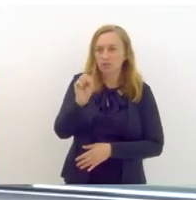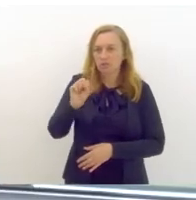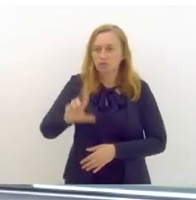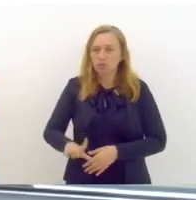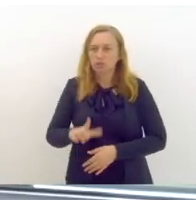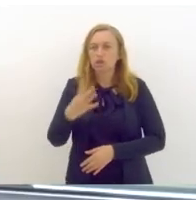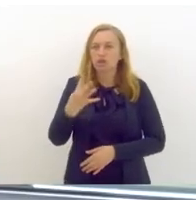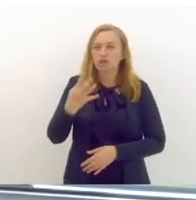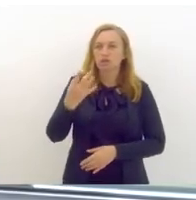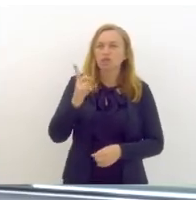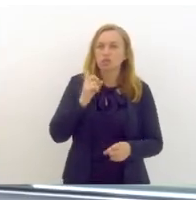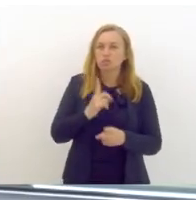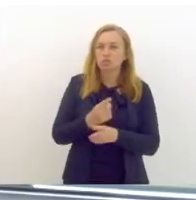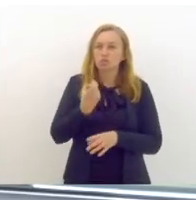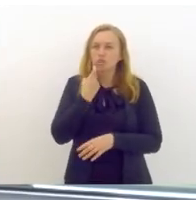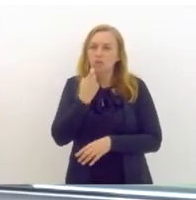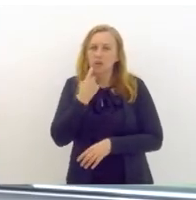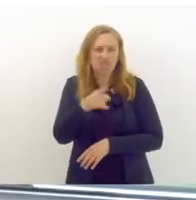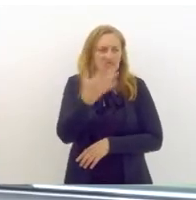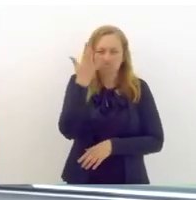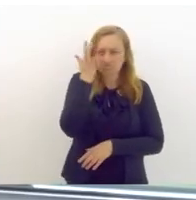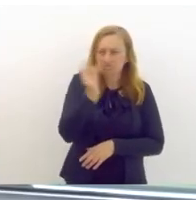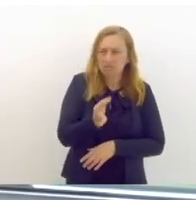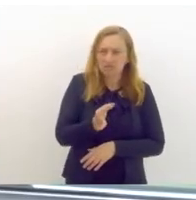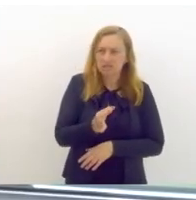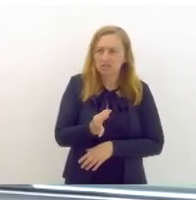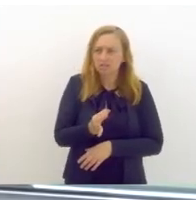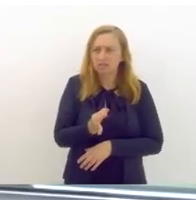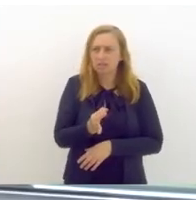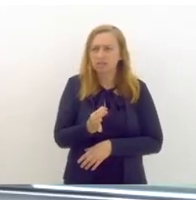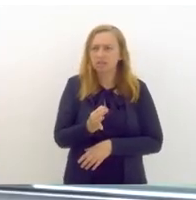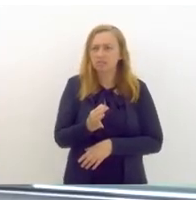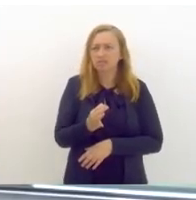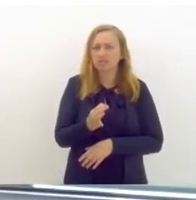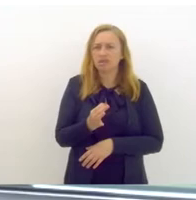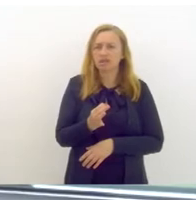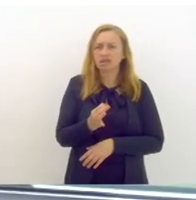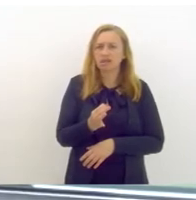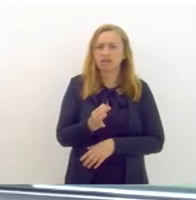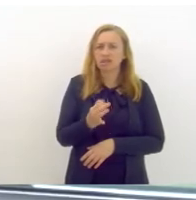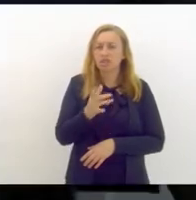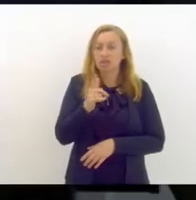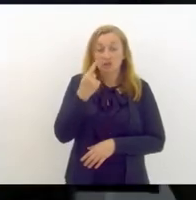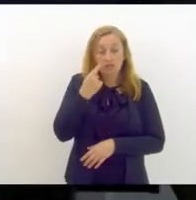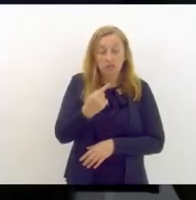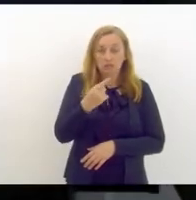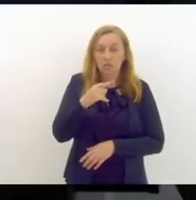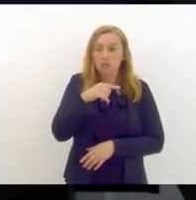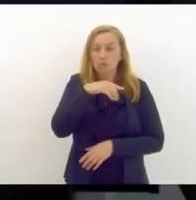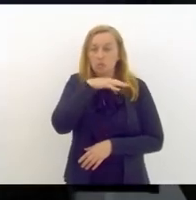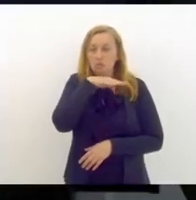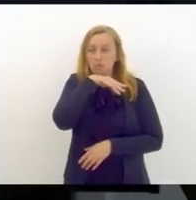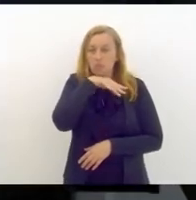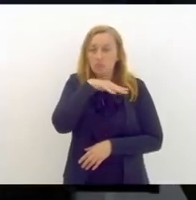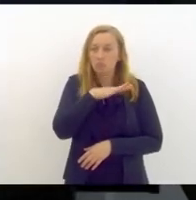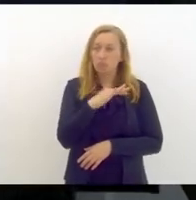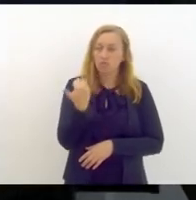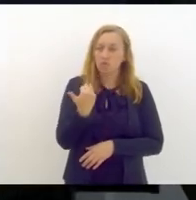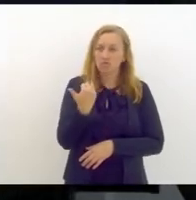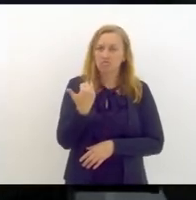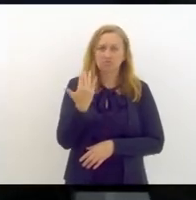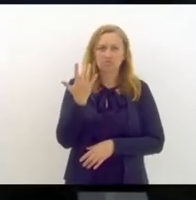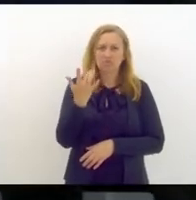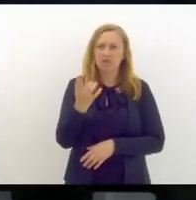tinha peixe ali que ninguém imaginava porque viu boiano morto. A gente não tinha mais esperança de achar esse animal